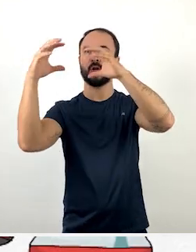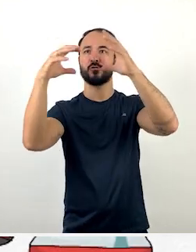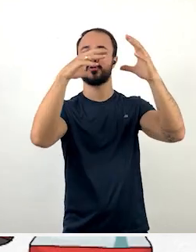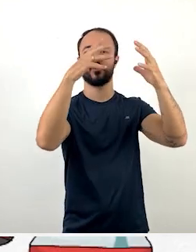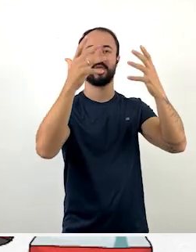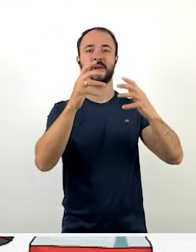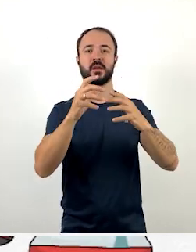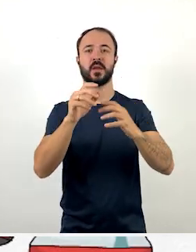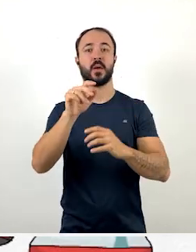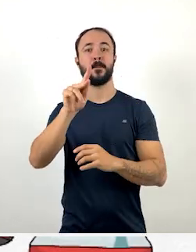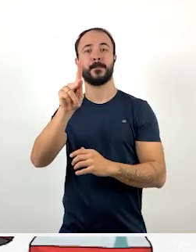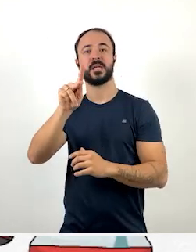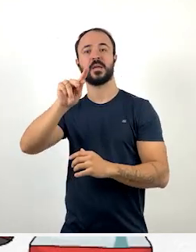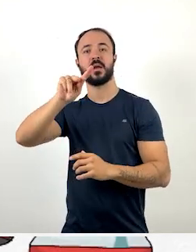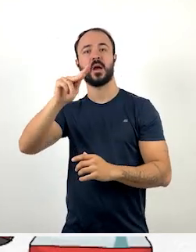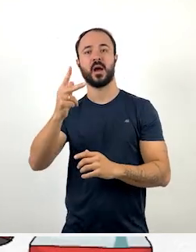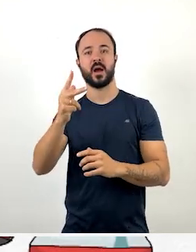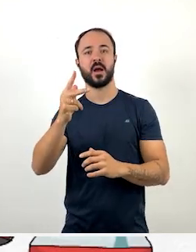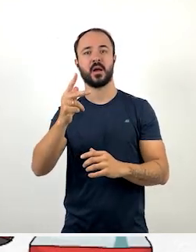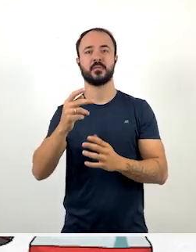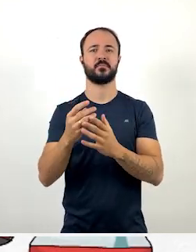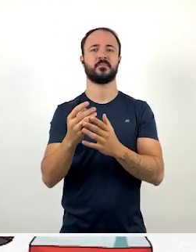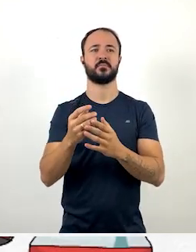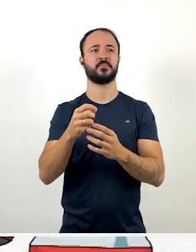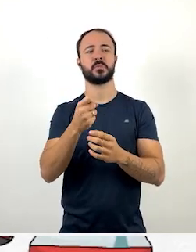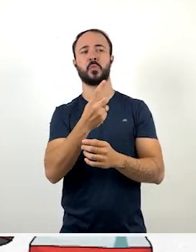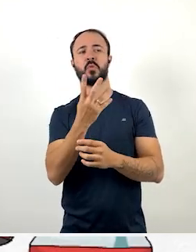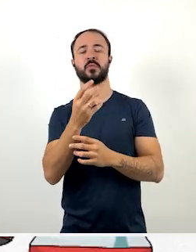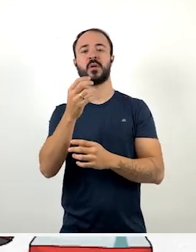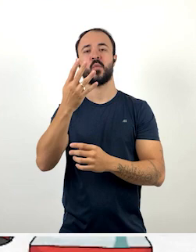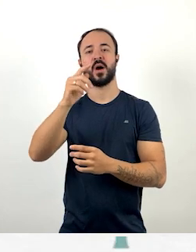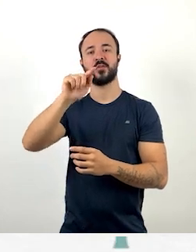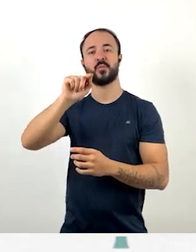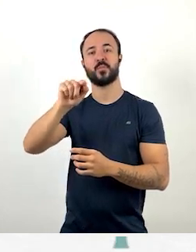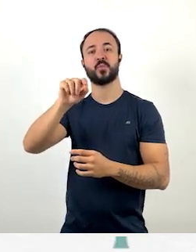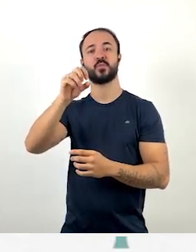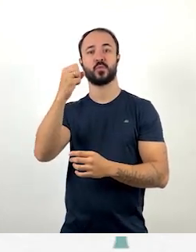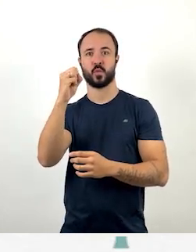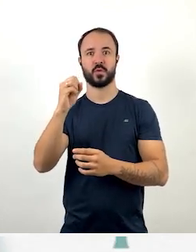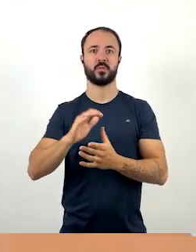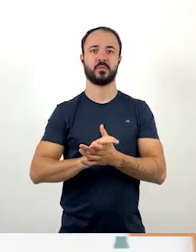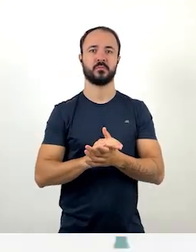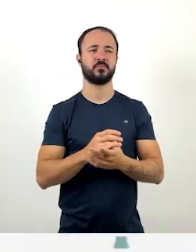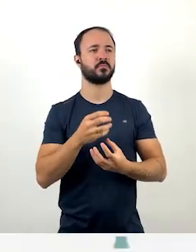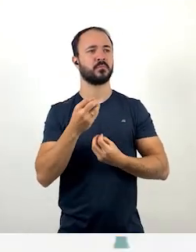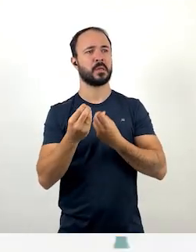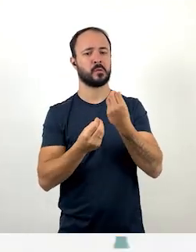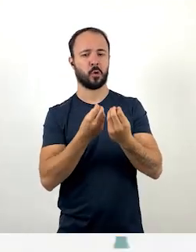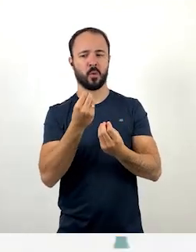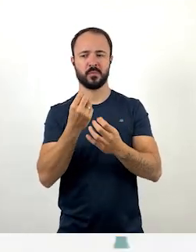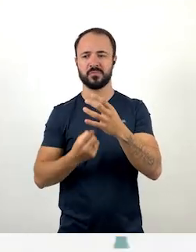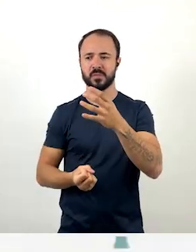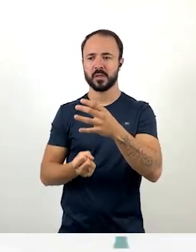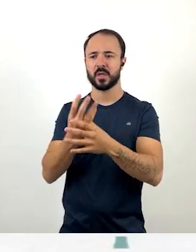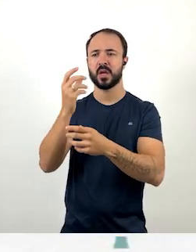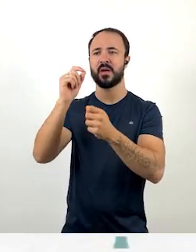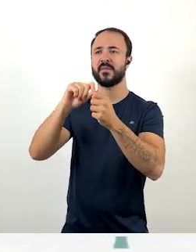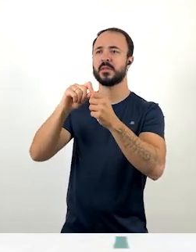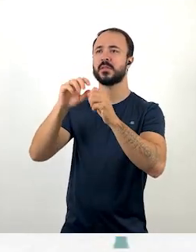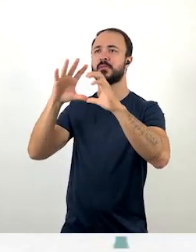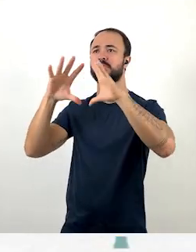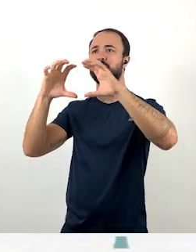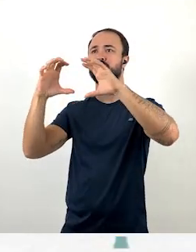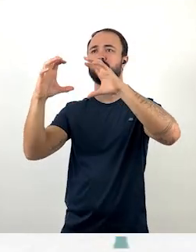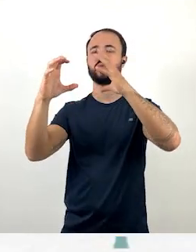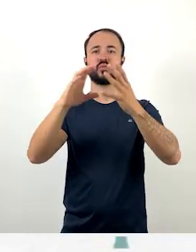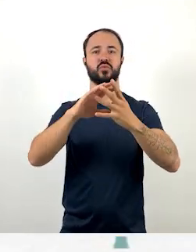de 4,8. E como essa chuva se origina? Quando há precipitação, a chuva se encontra